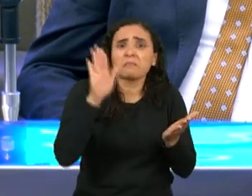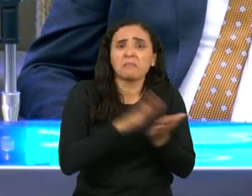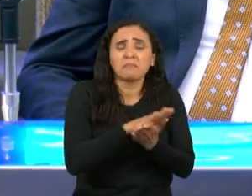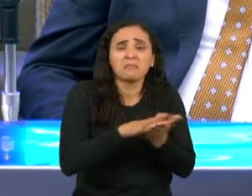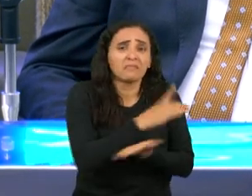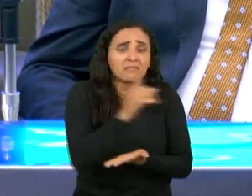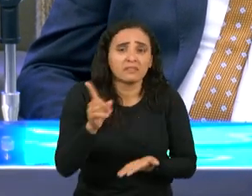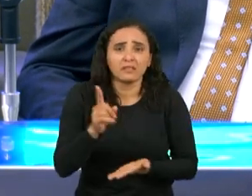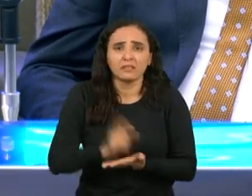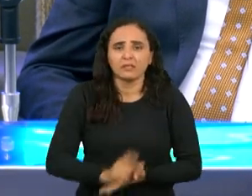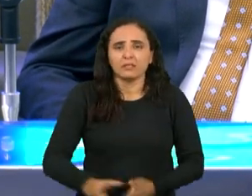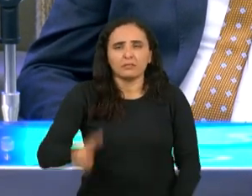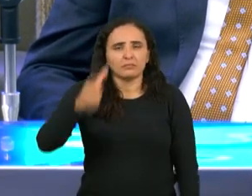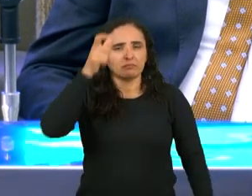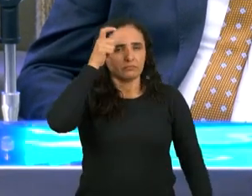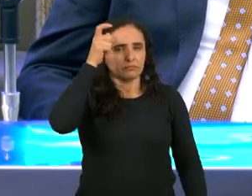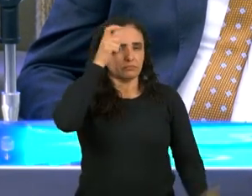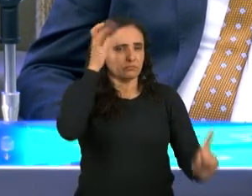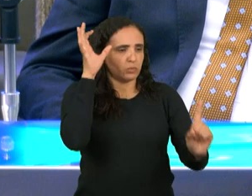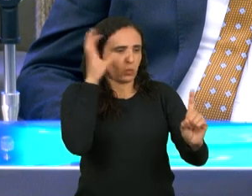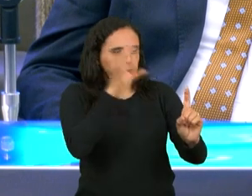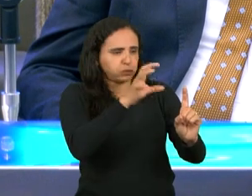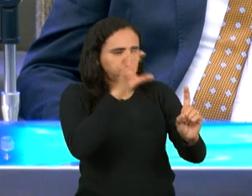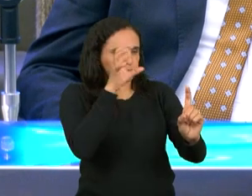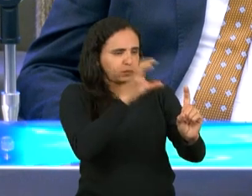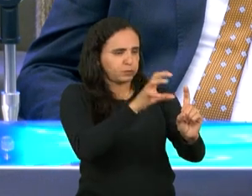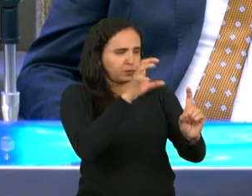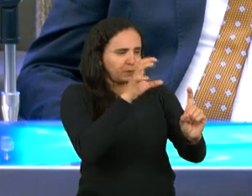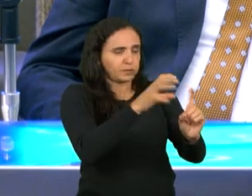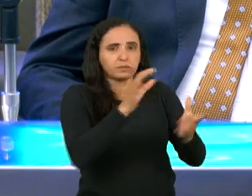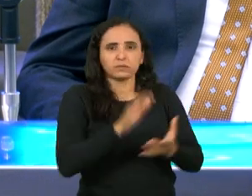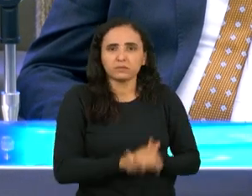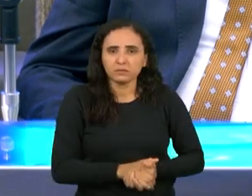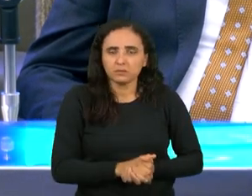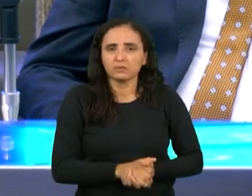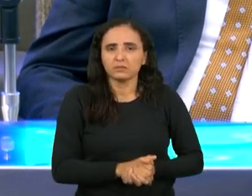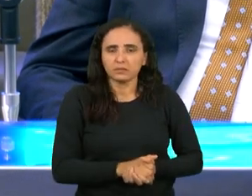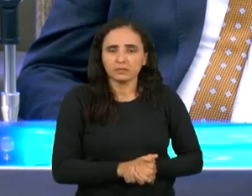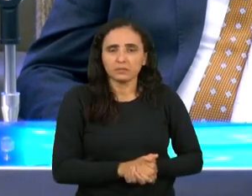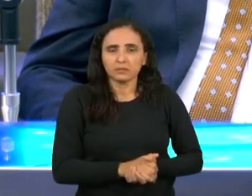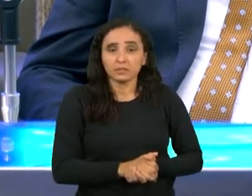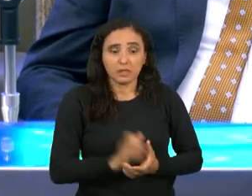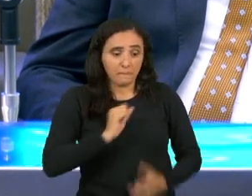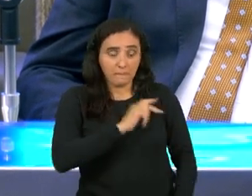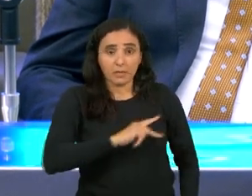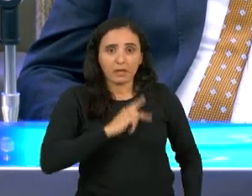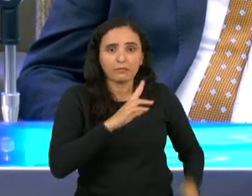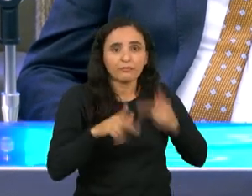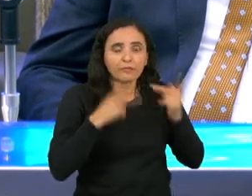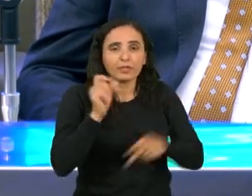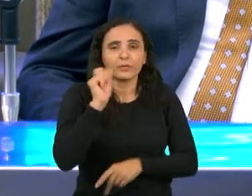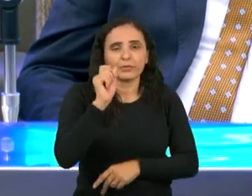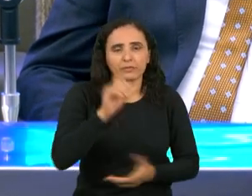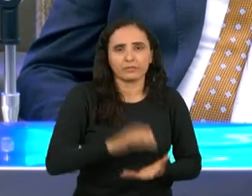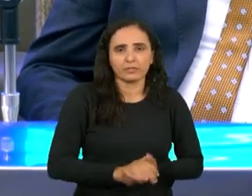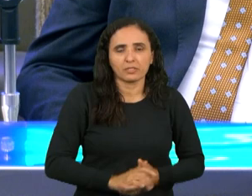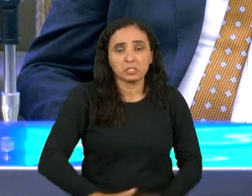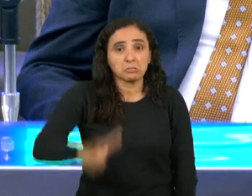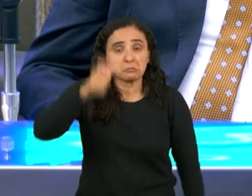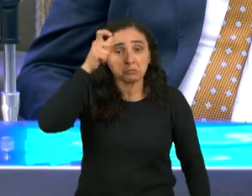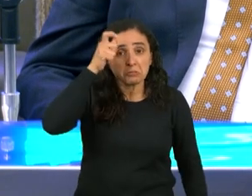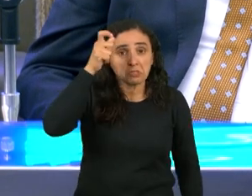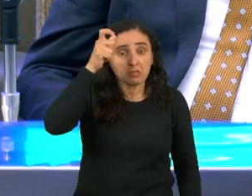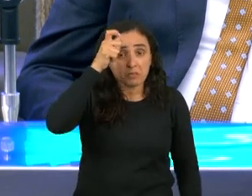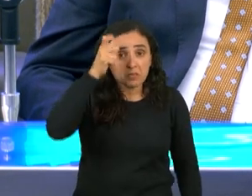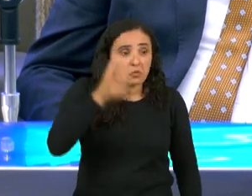evangelho porque Satanás conseguiu diz Paulo não sou eu que estou dizendo aos Coríntios ele diz que ele conseguiu